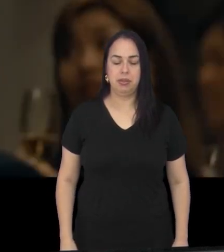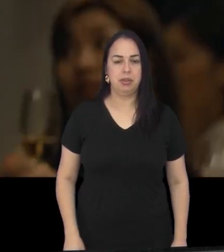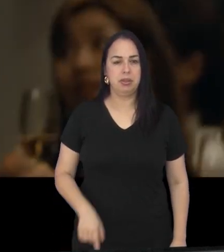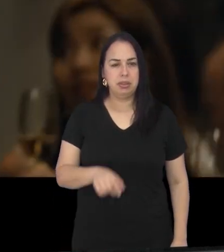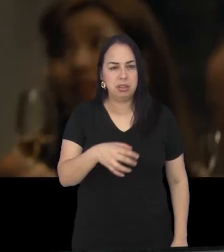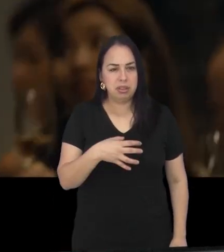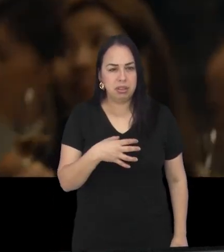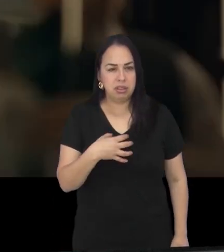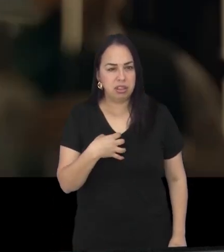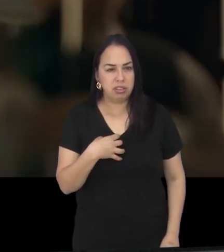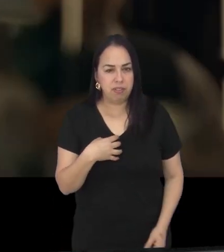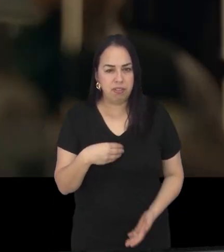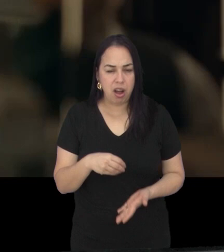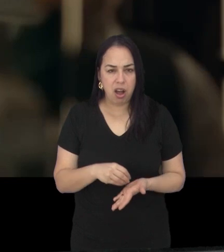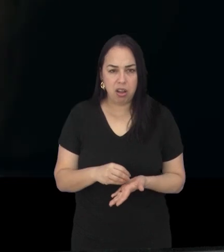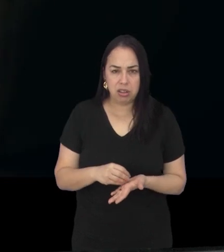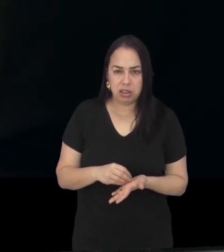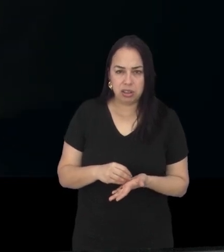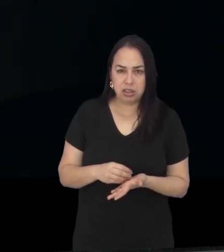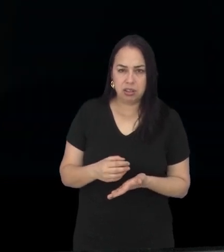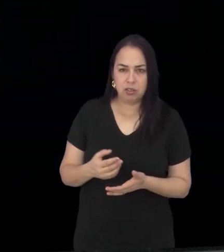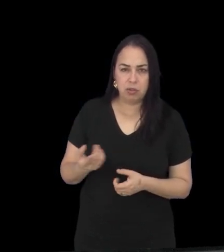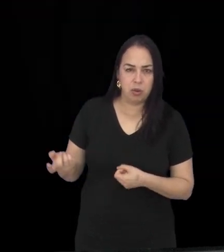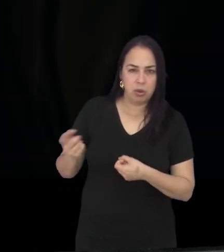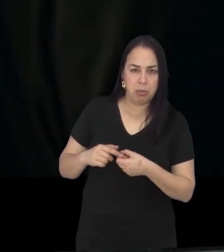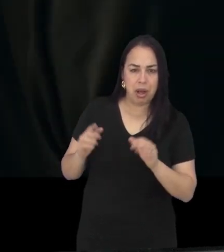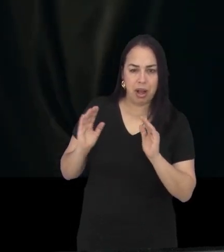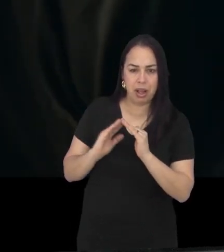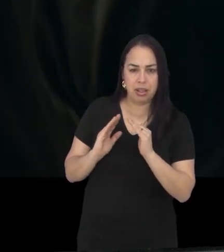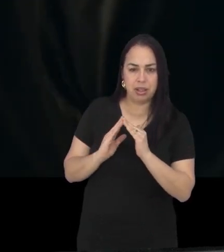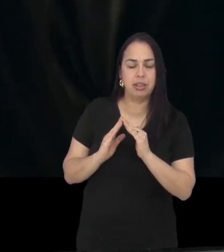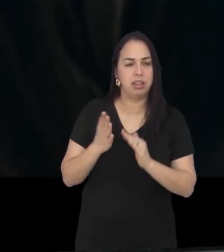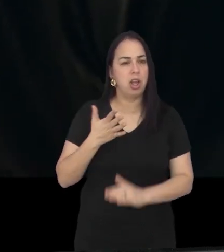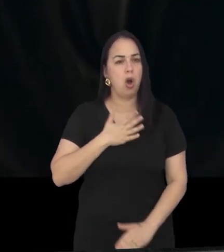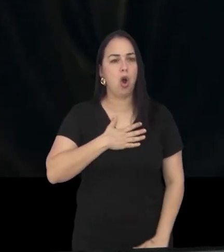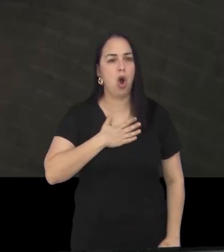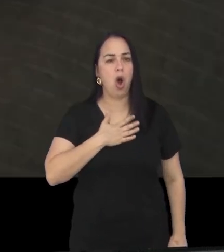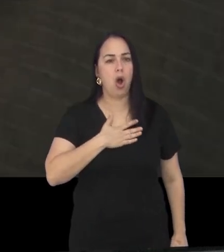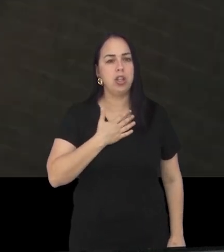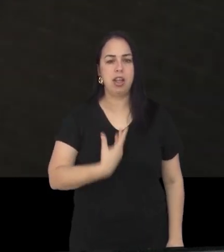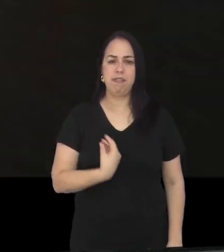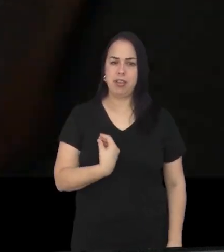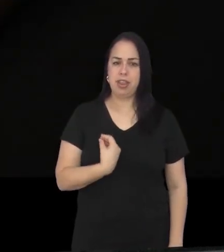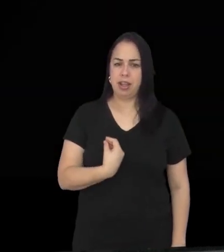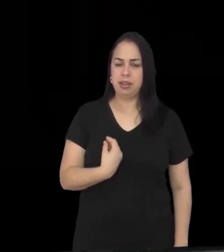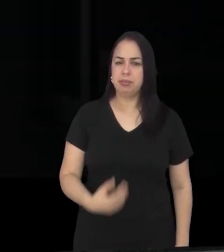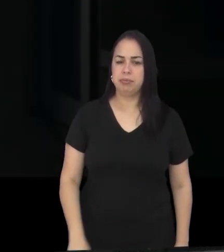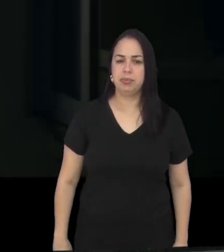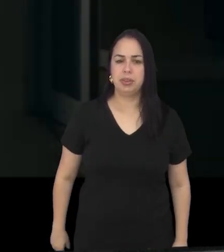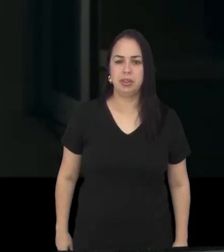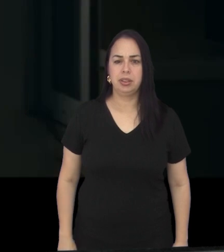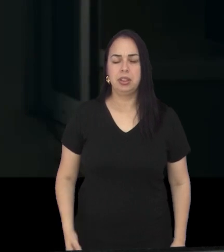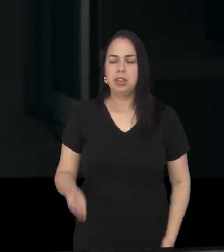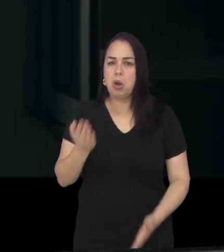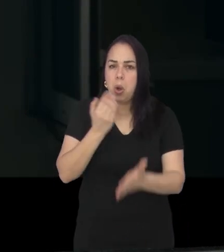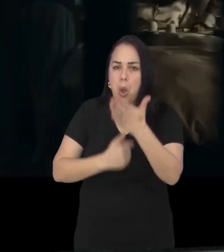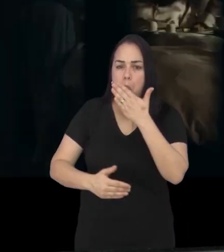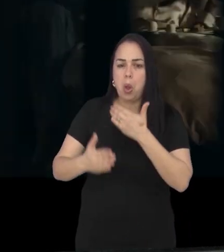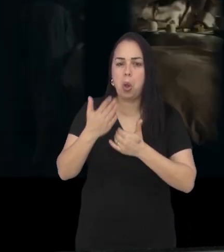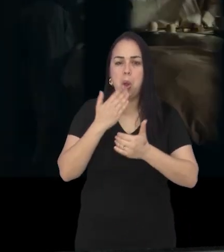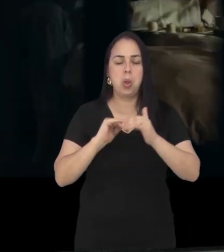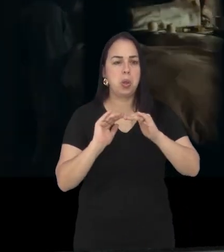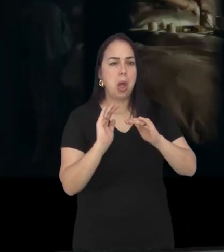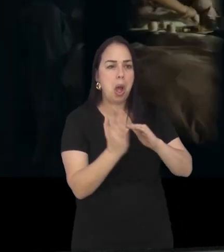Você não sente falta de casa? Gosto da nossa vida aqui. A comida, a ajuda,